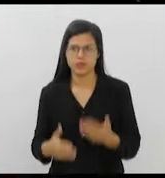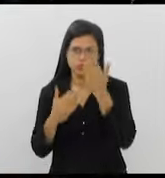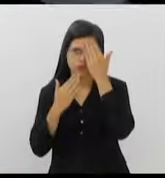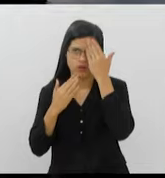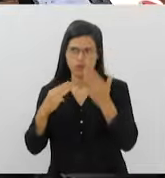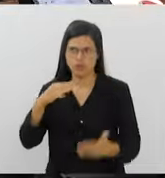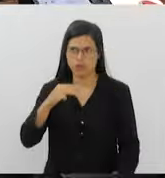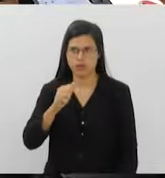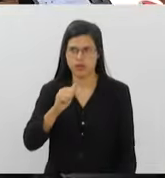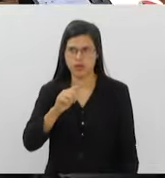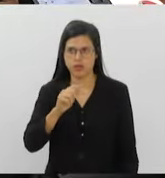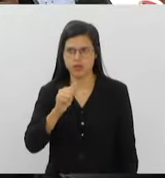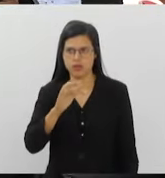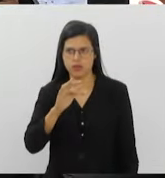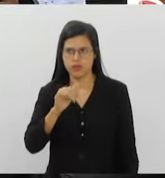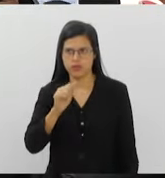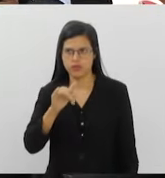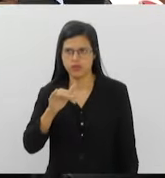também pediu.